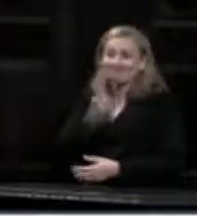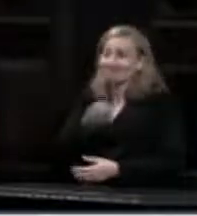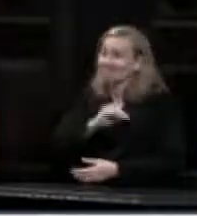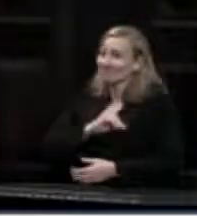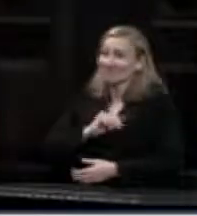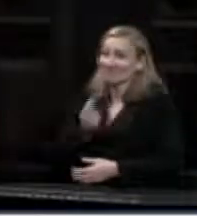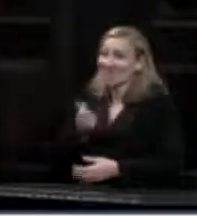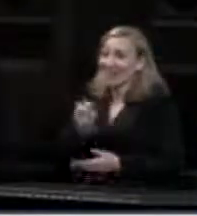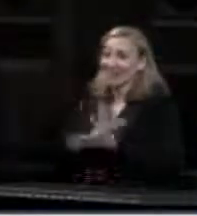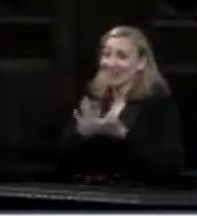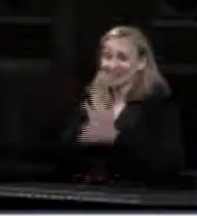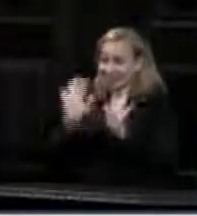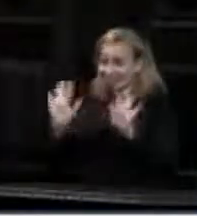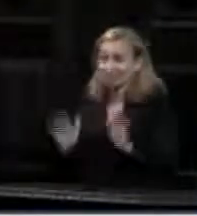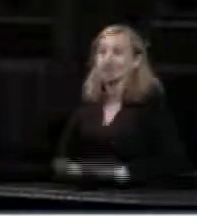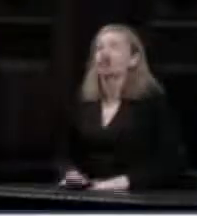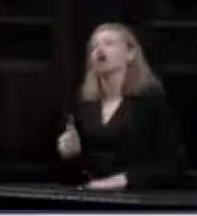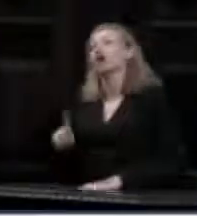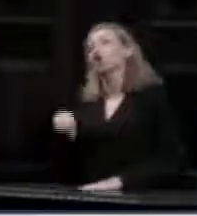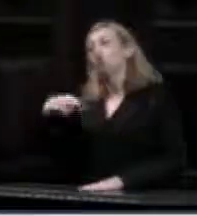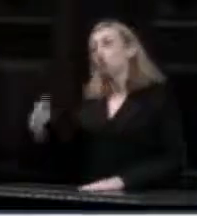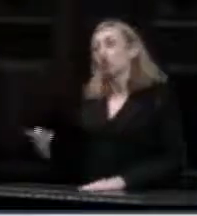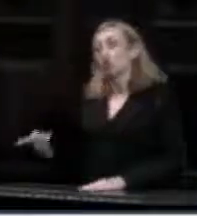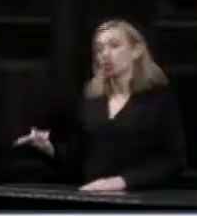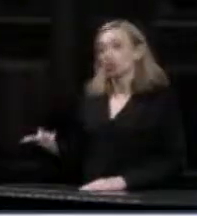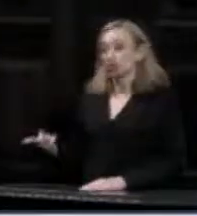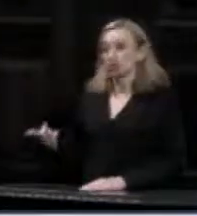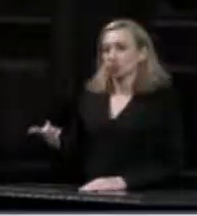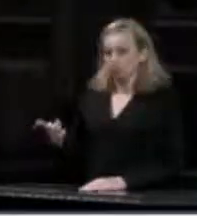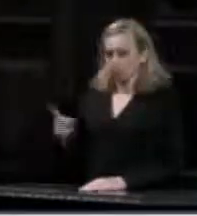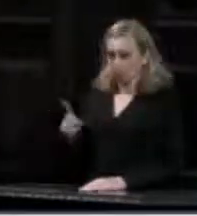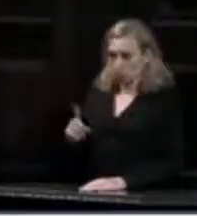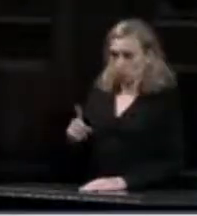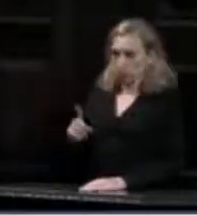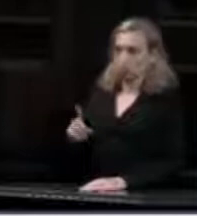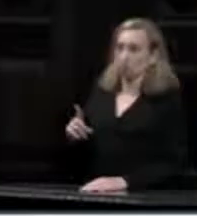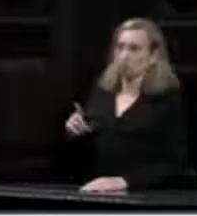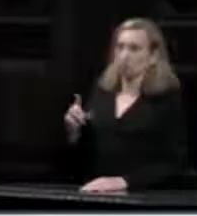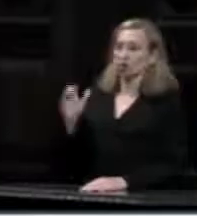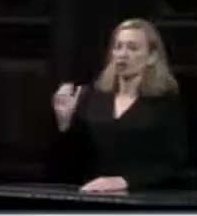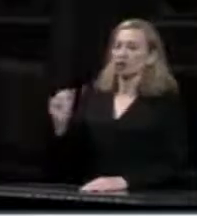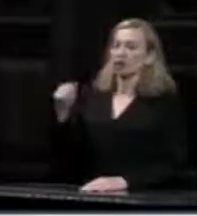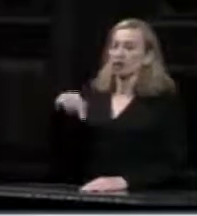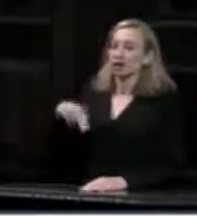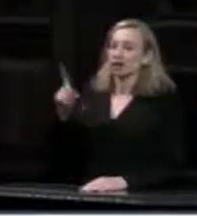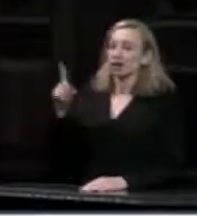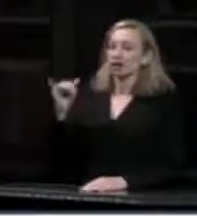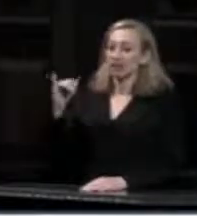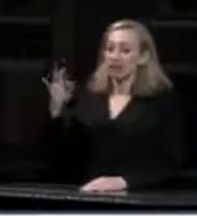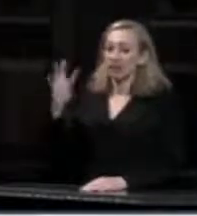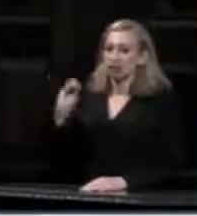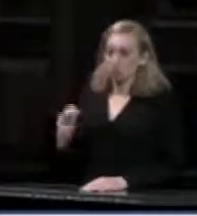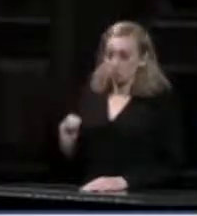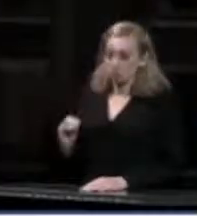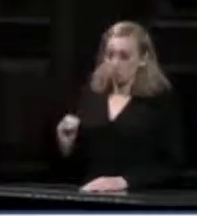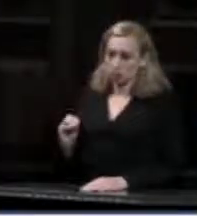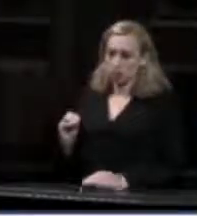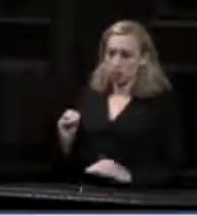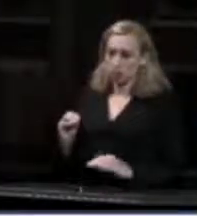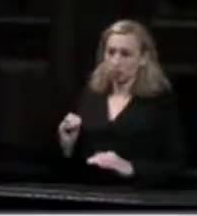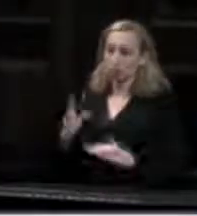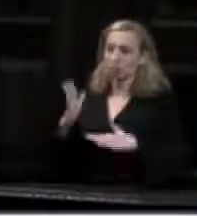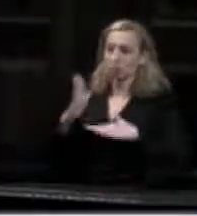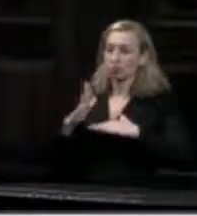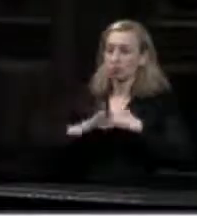majoritários em dinheiro a porta ea direita por